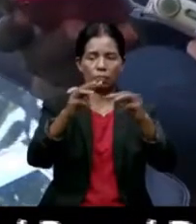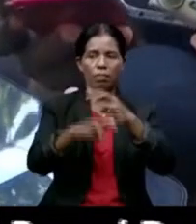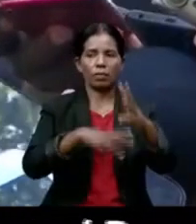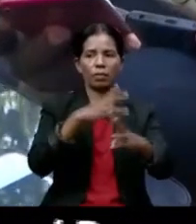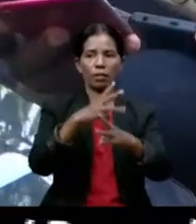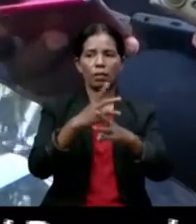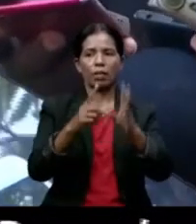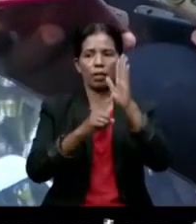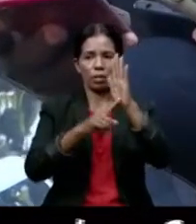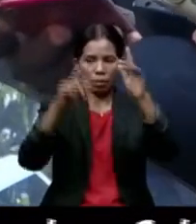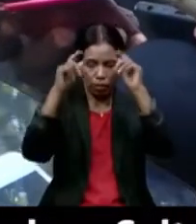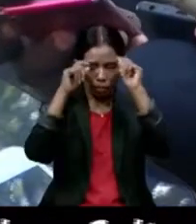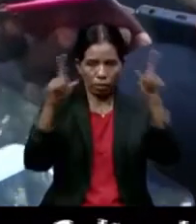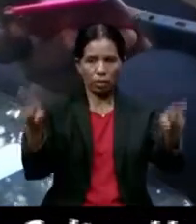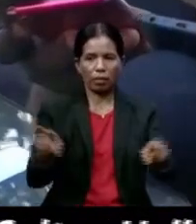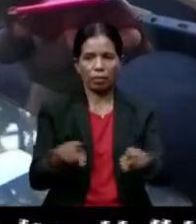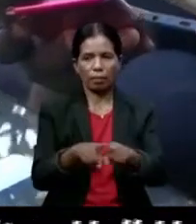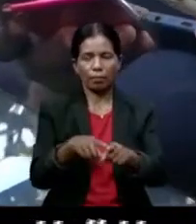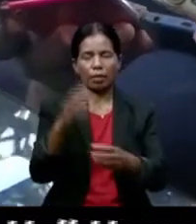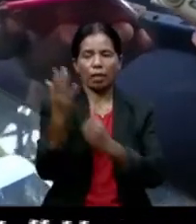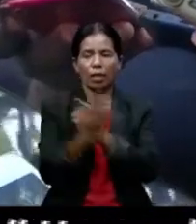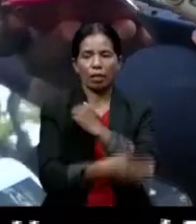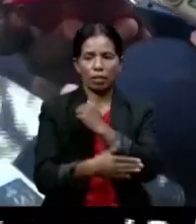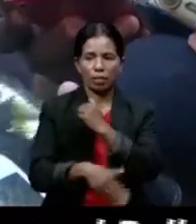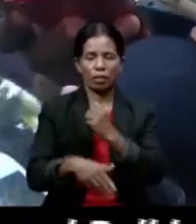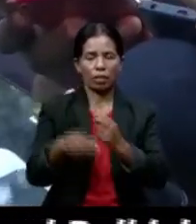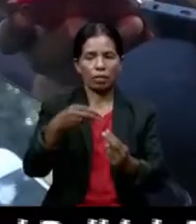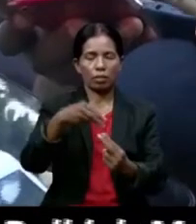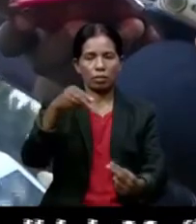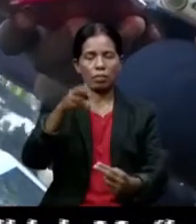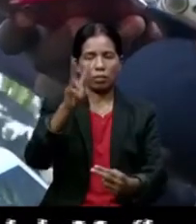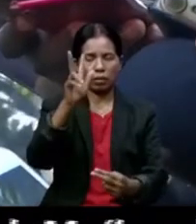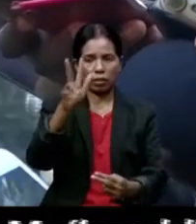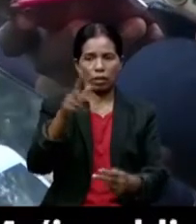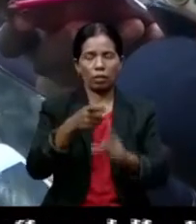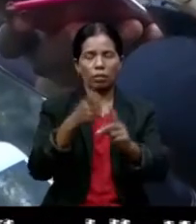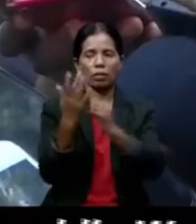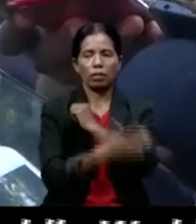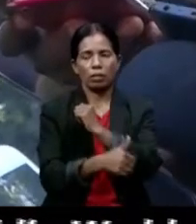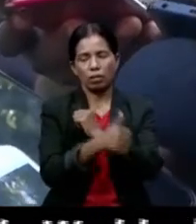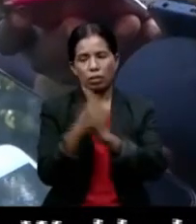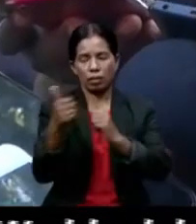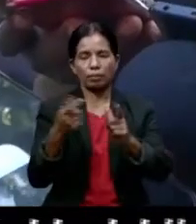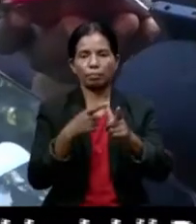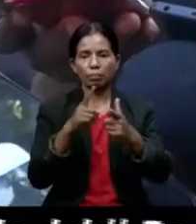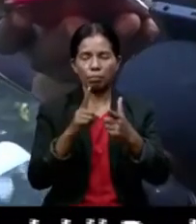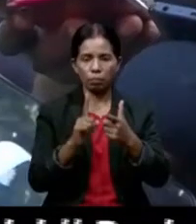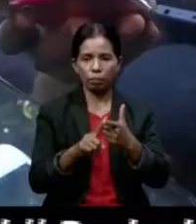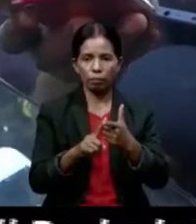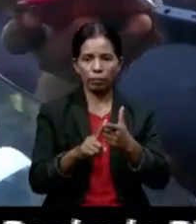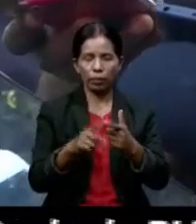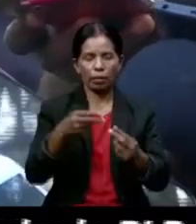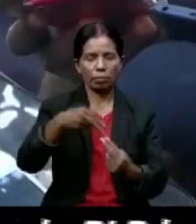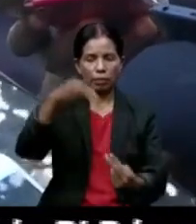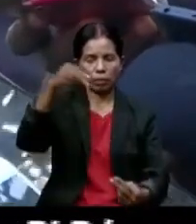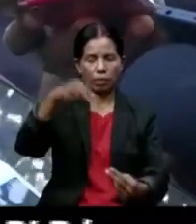tudo katak Timor-Leste, saia nessa nação e da nebemak número 3, o si nação Sirselo, nebemak